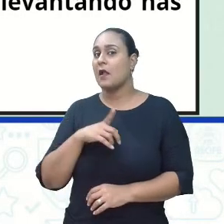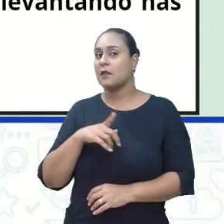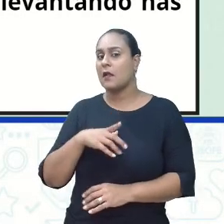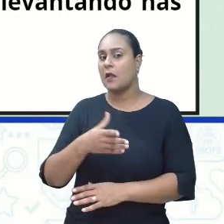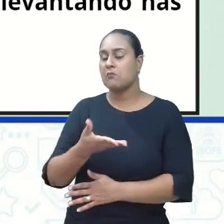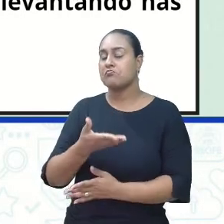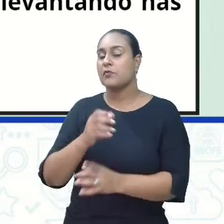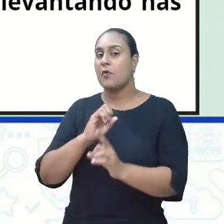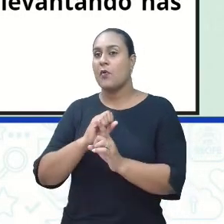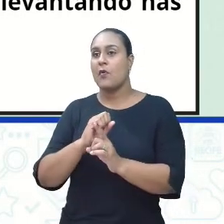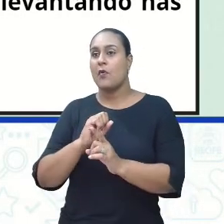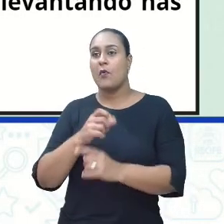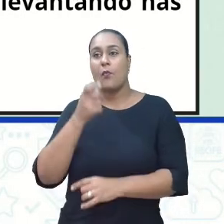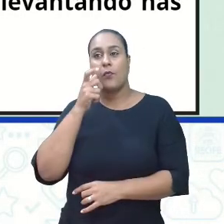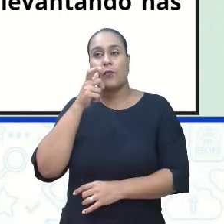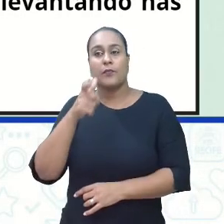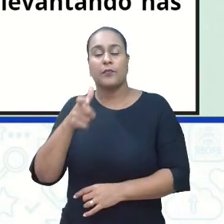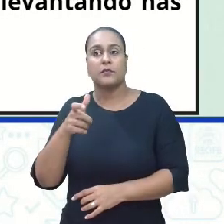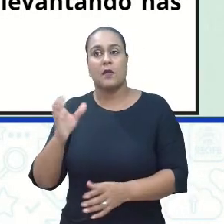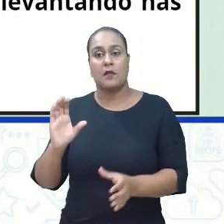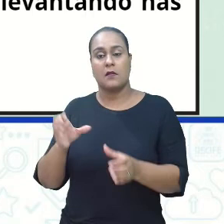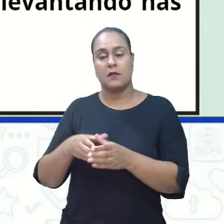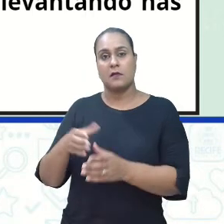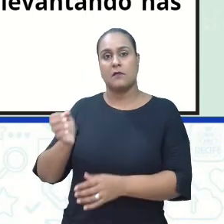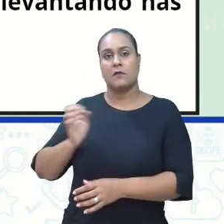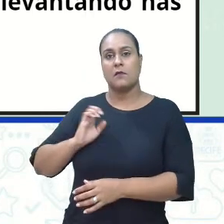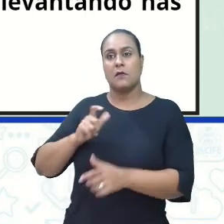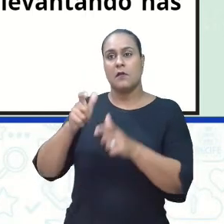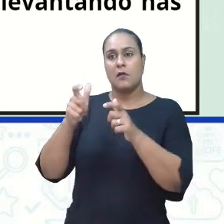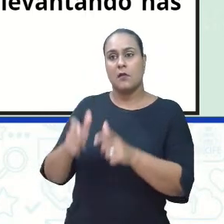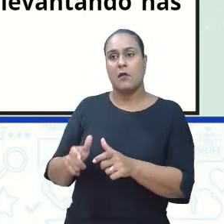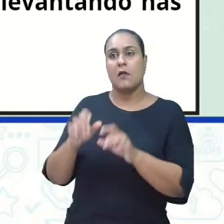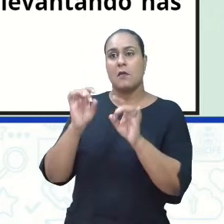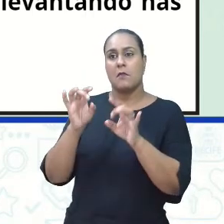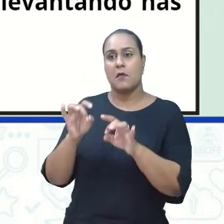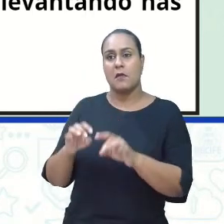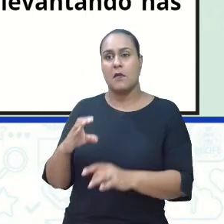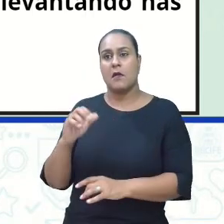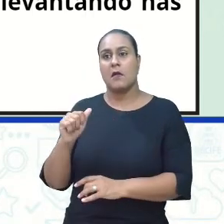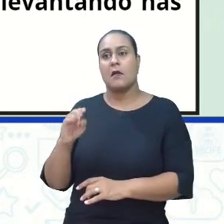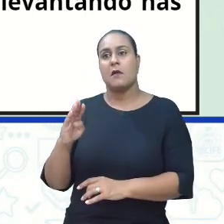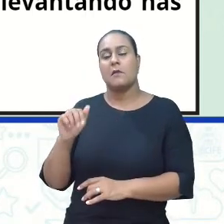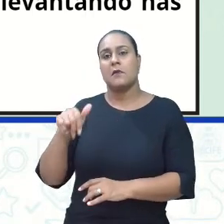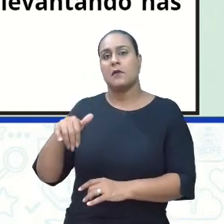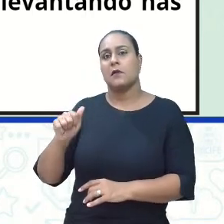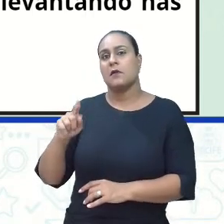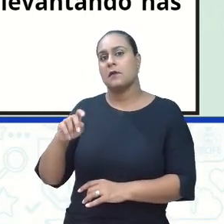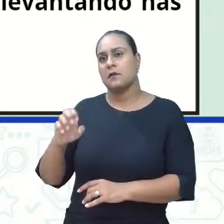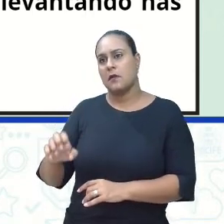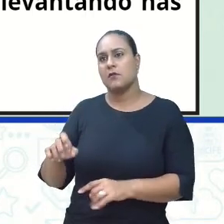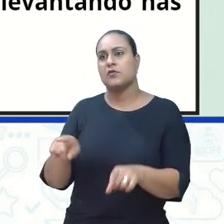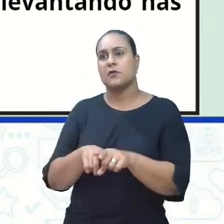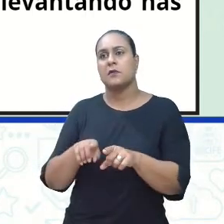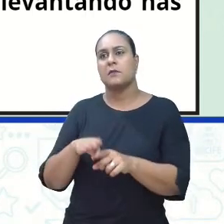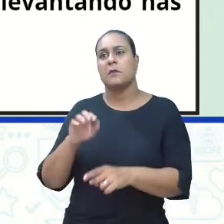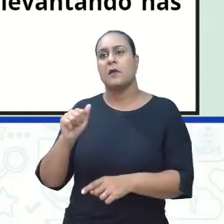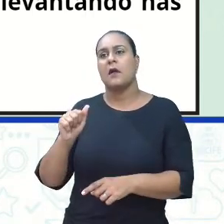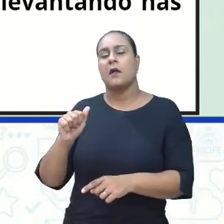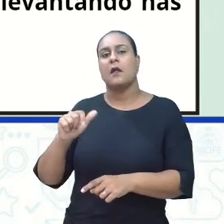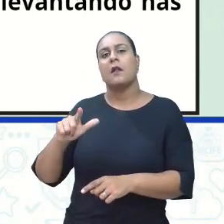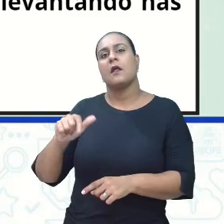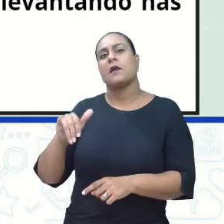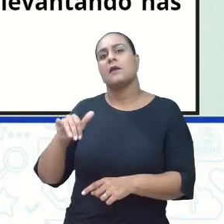os interesses das elites locais, especialmente no caso da cabanagem e a balaiada, as camadas de excluídos acabaram